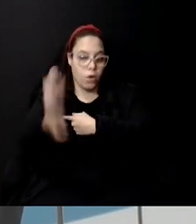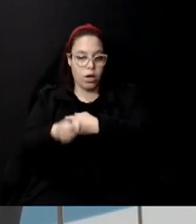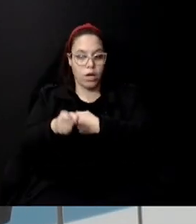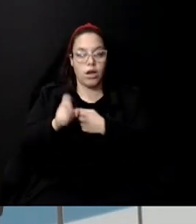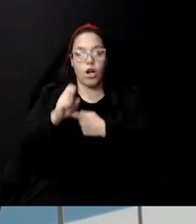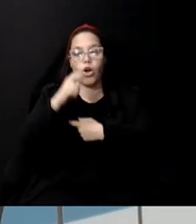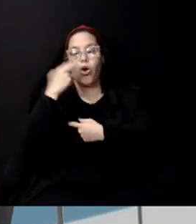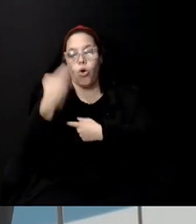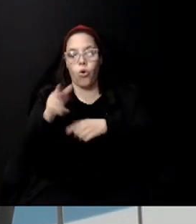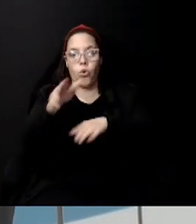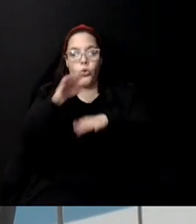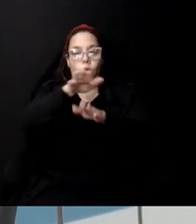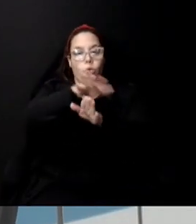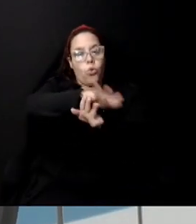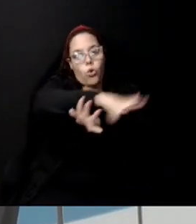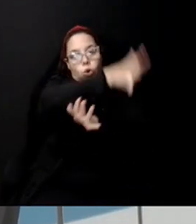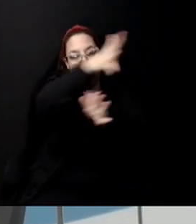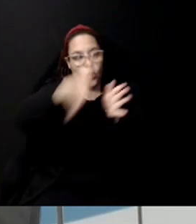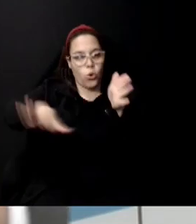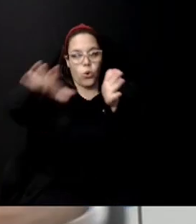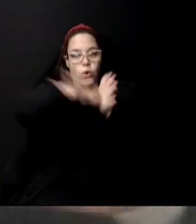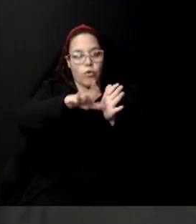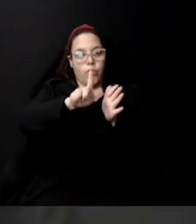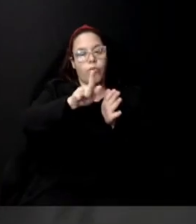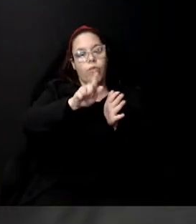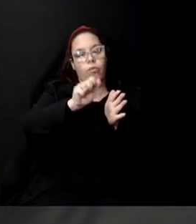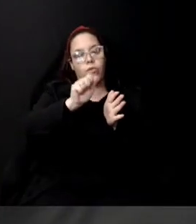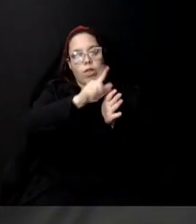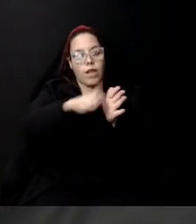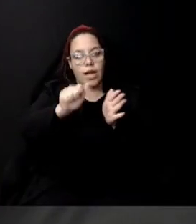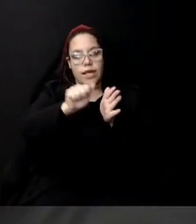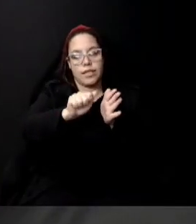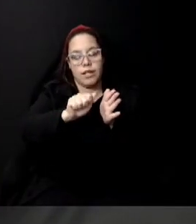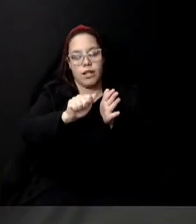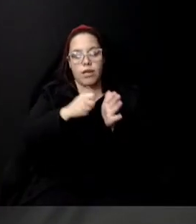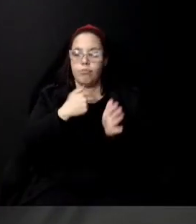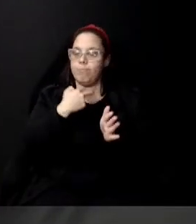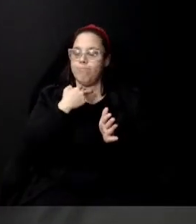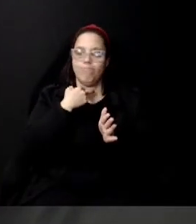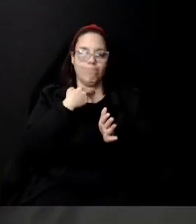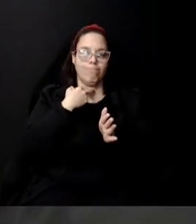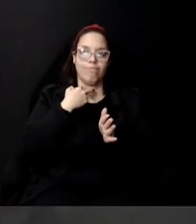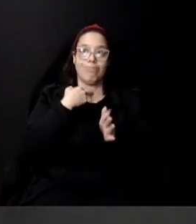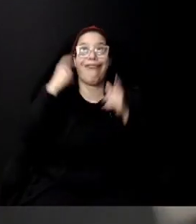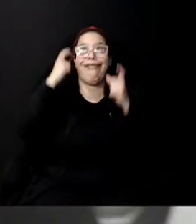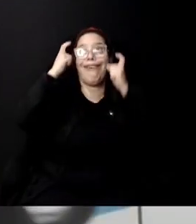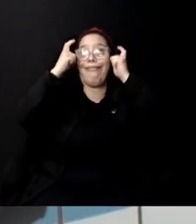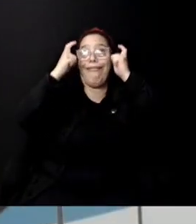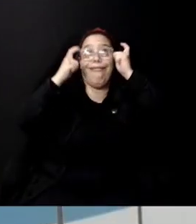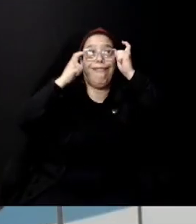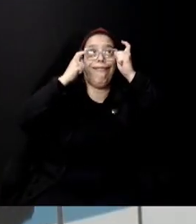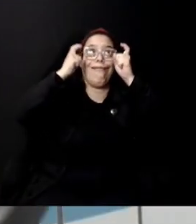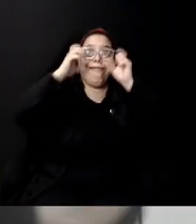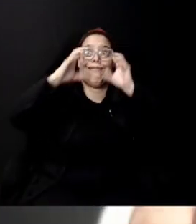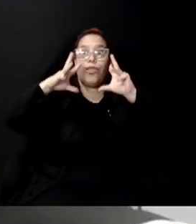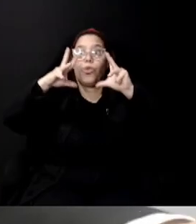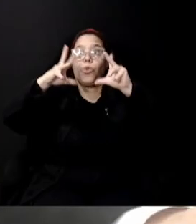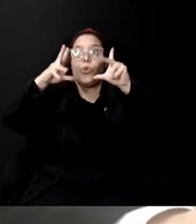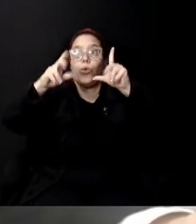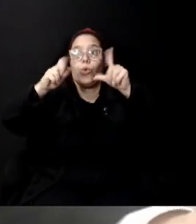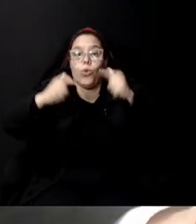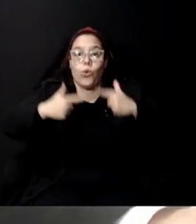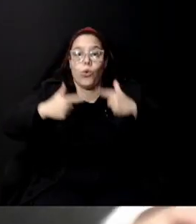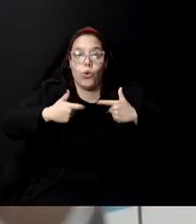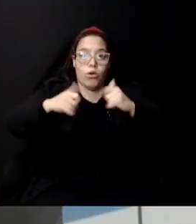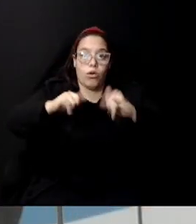força para proteger essas pessoas, ela não pode estar preocupada com todos os ataques que ela sofreu em outros